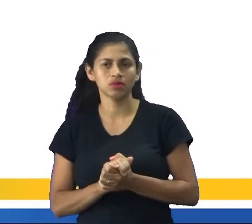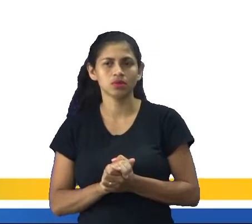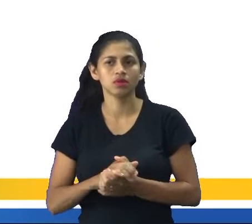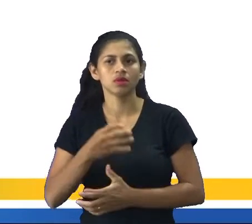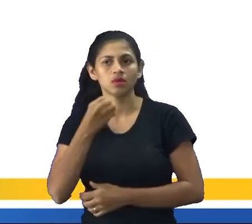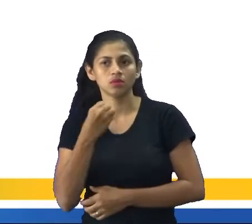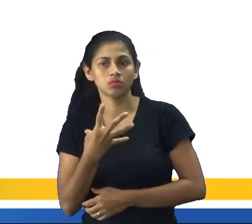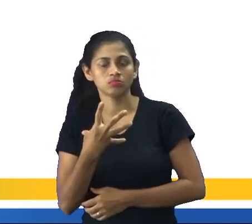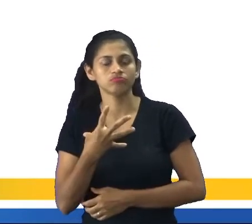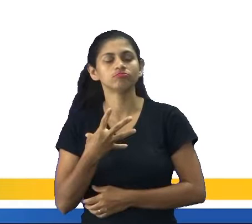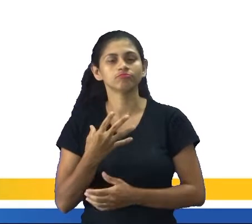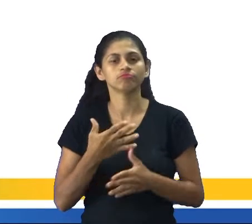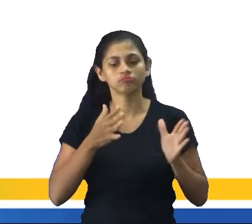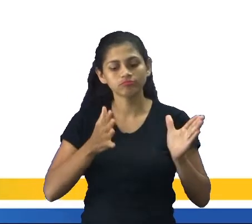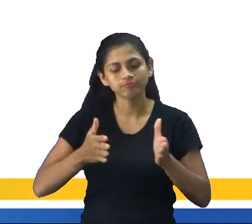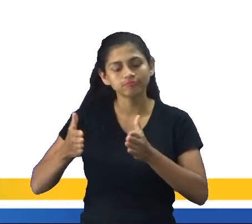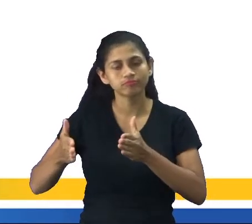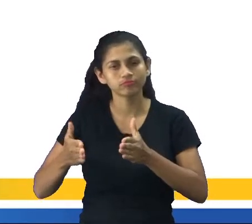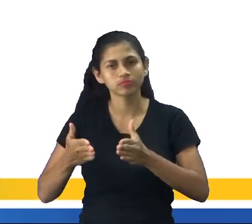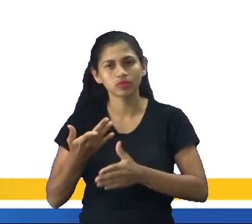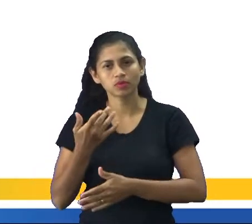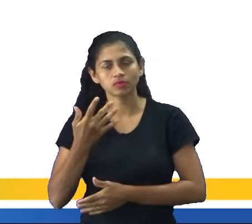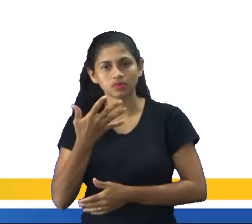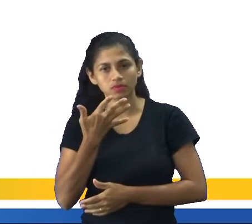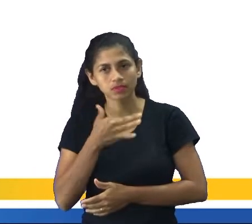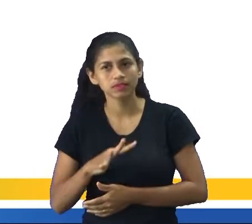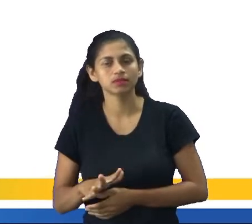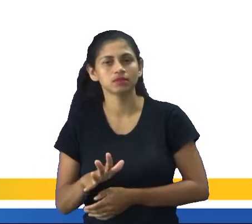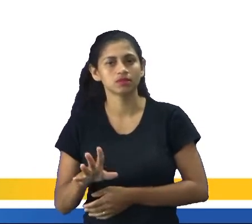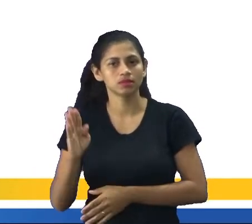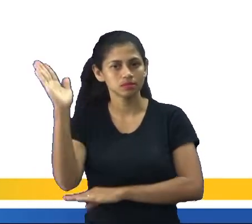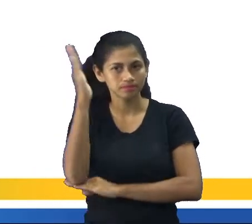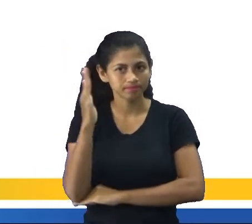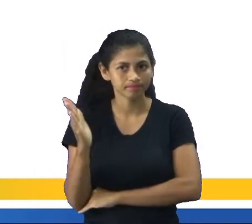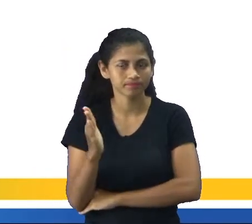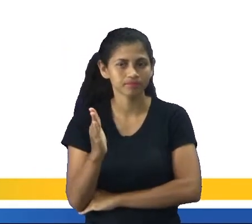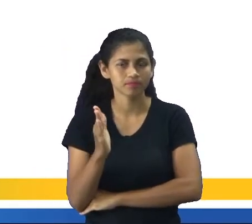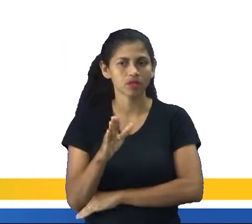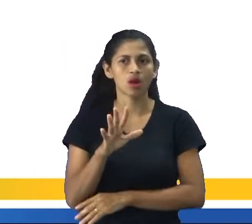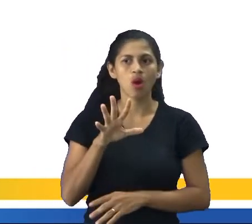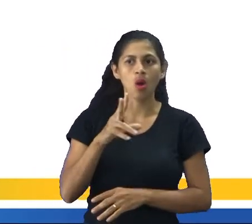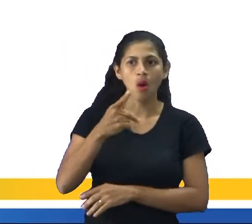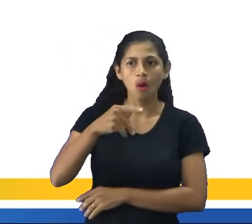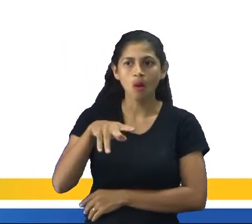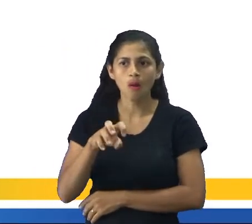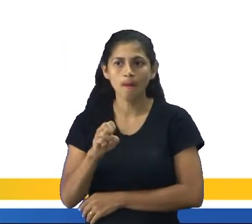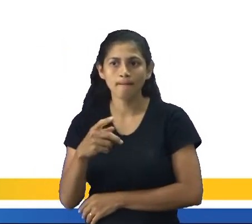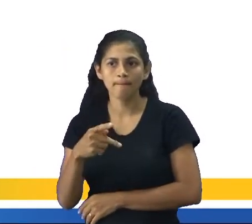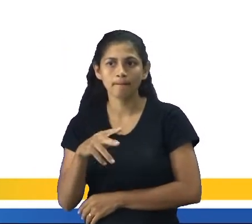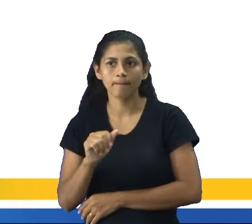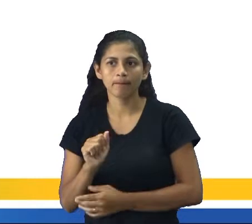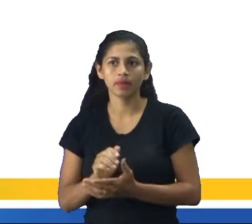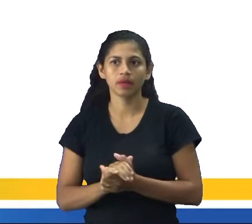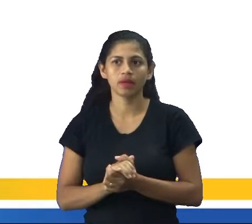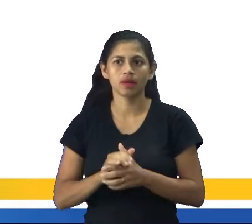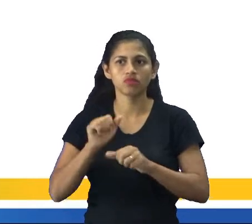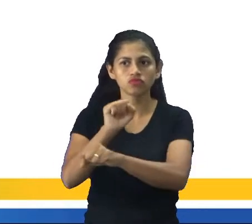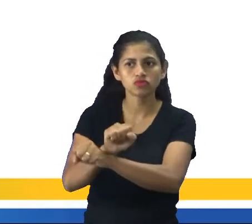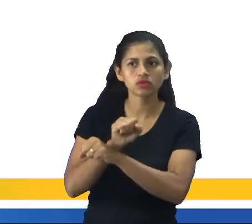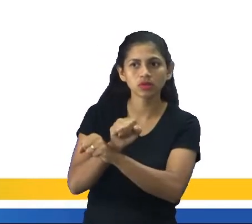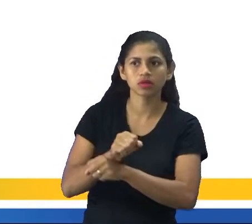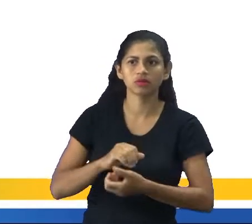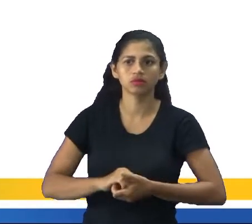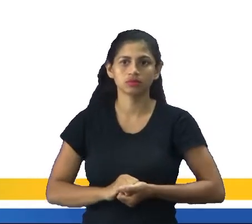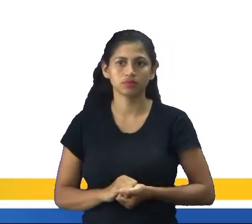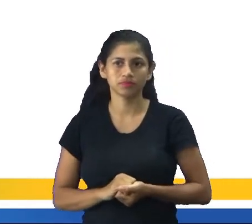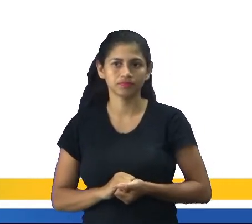parte das brincadeiras e jogos preferidos das crianças brasileiras. Algumas delas são pega-pega, escravo de Jó e queimada. Outras, no